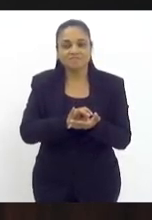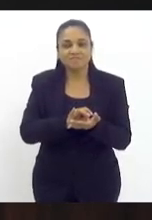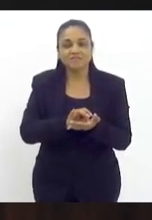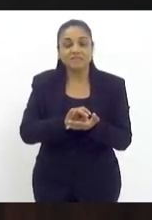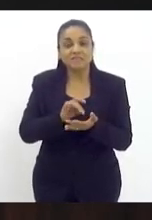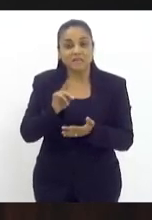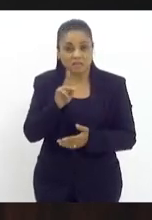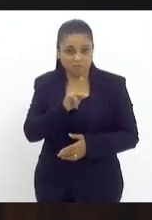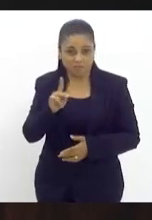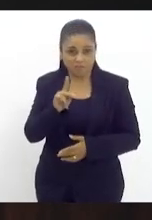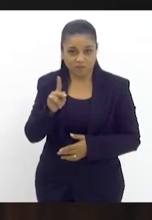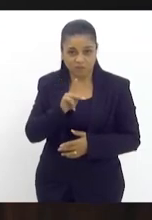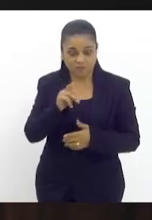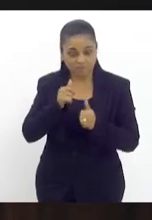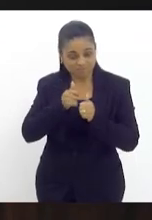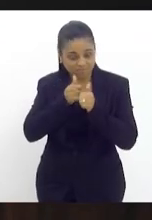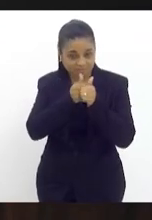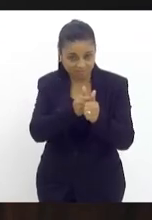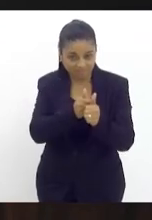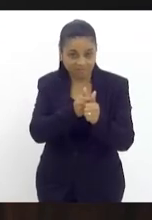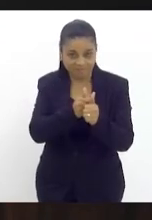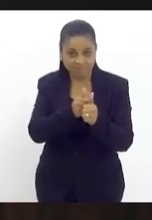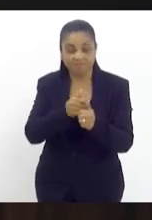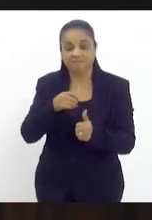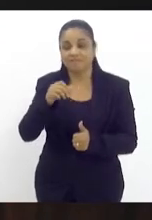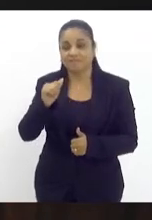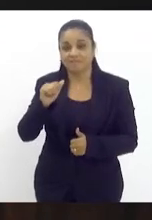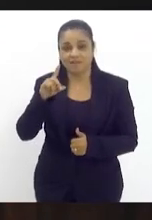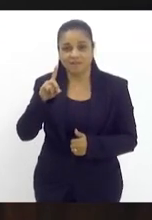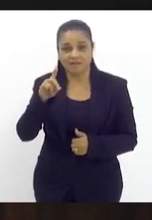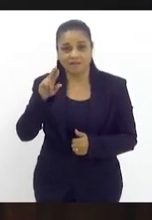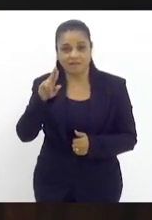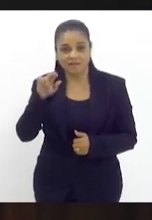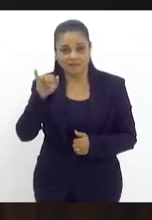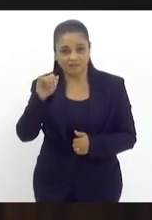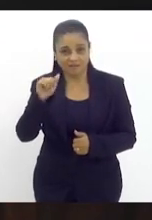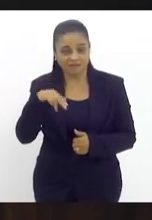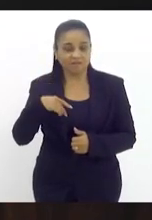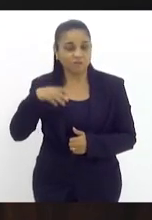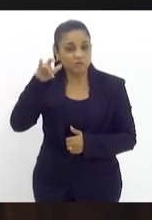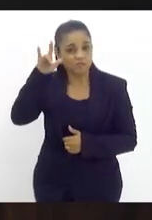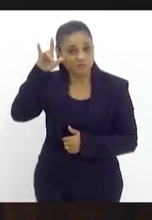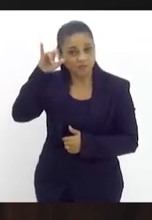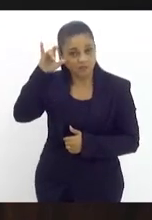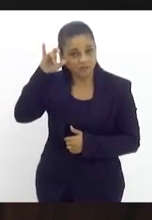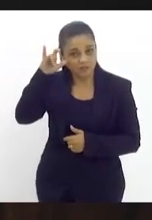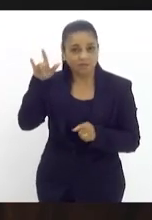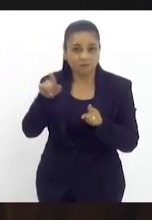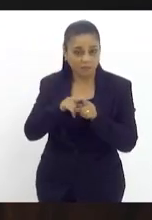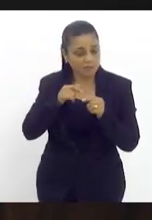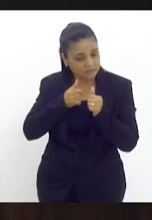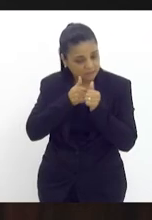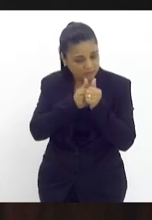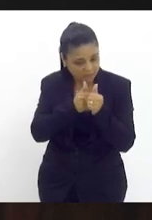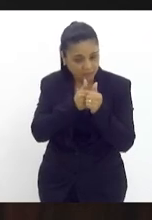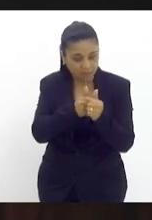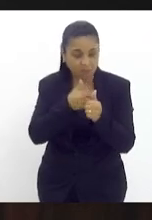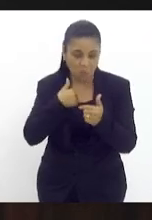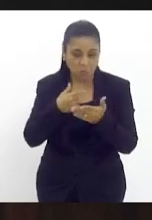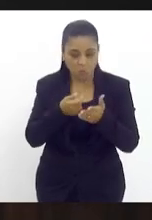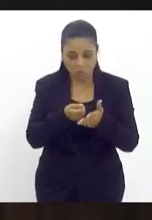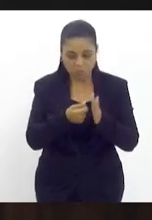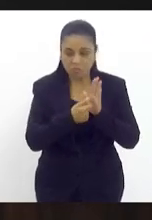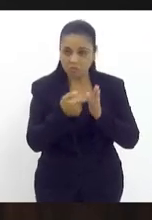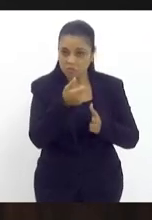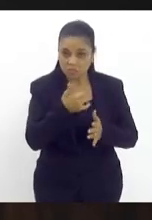Adriana nas redes sociais dela, principalmente no Instagram. Estou com o meu aqui aberto. Né? E tem